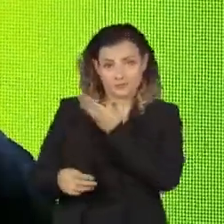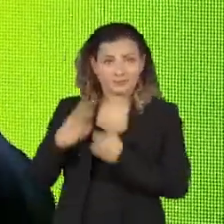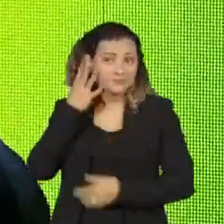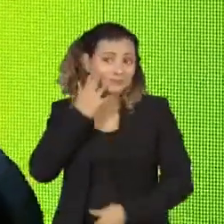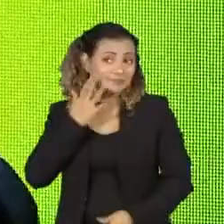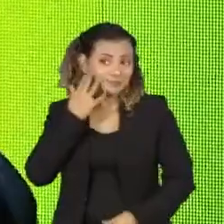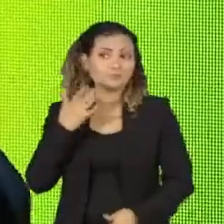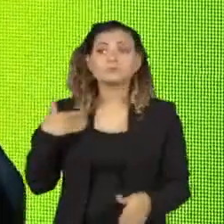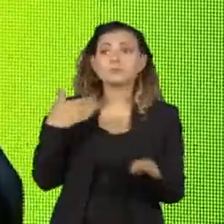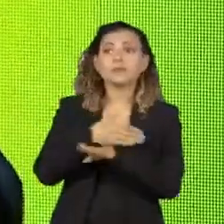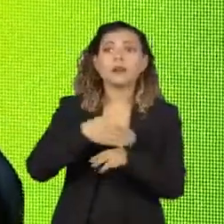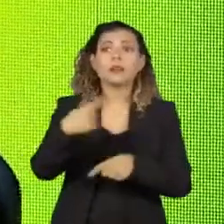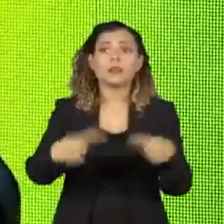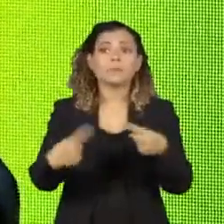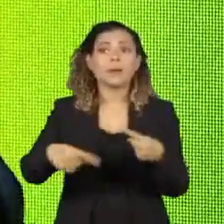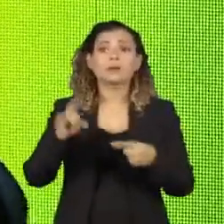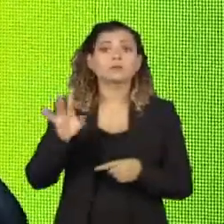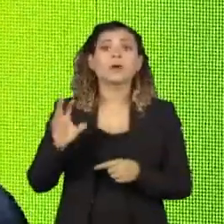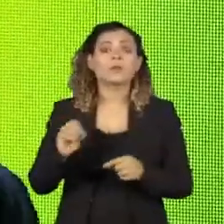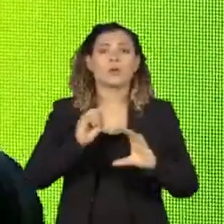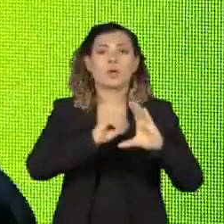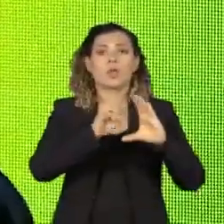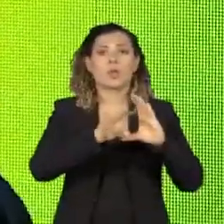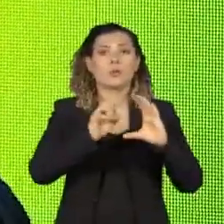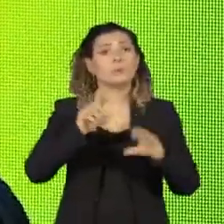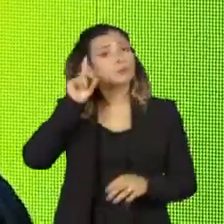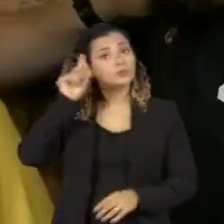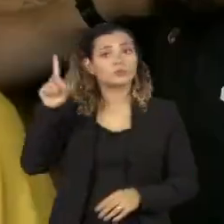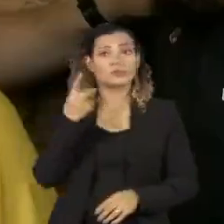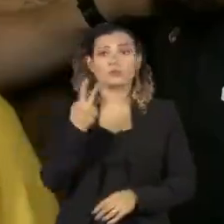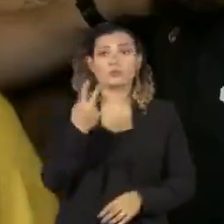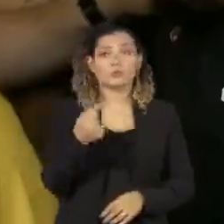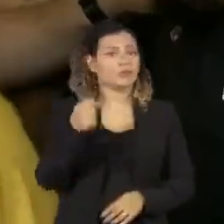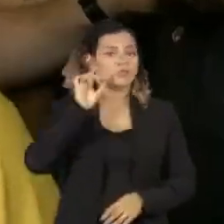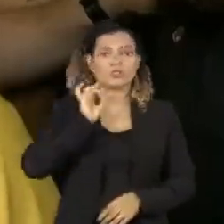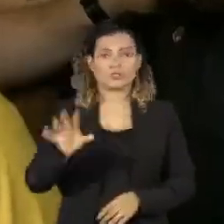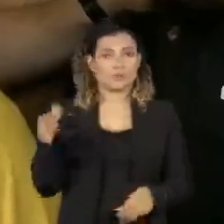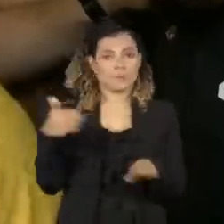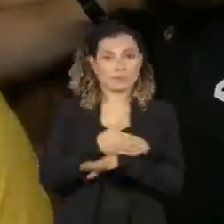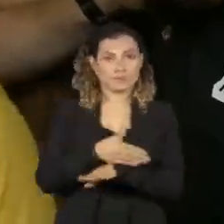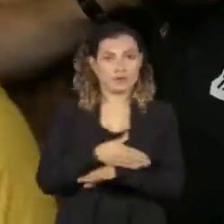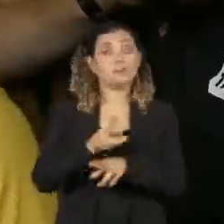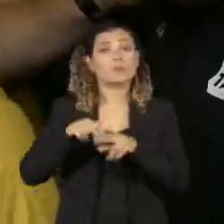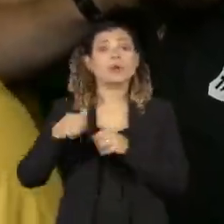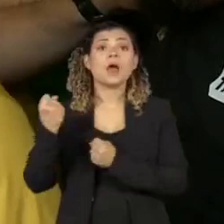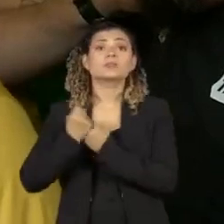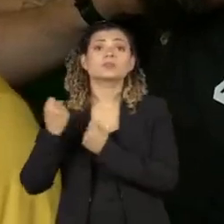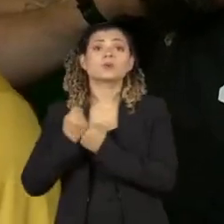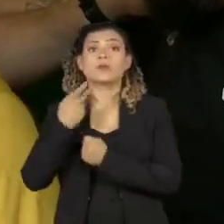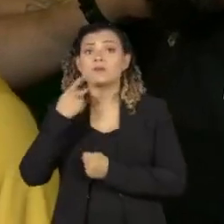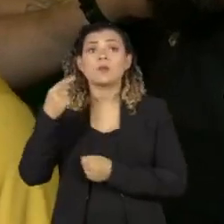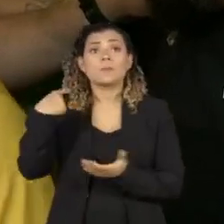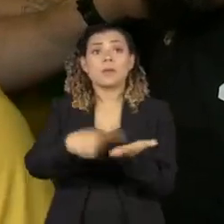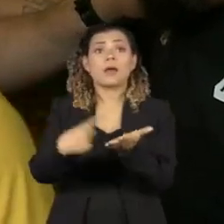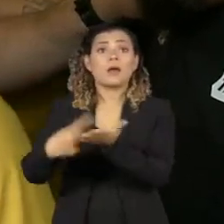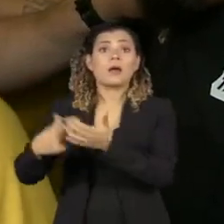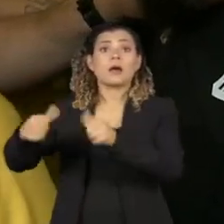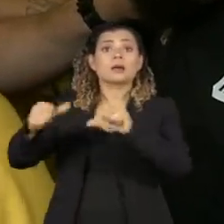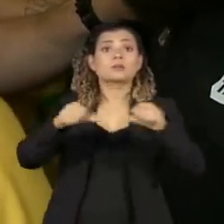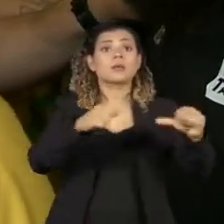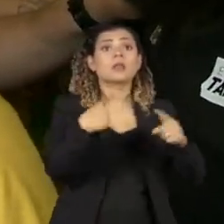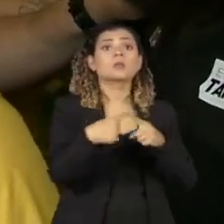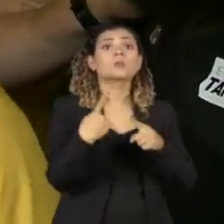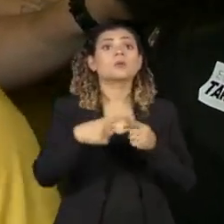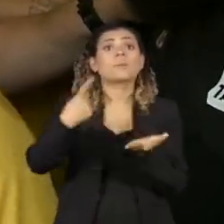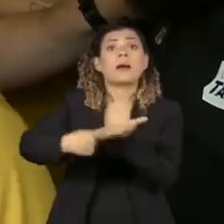apenas do debate realizado pela Rede Globo no próximo dia 27 a assessoria do candidato informou que os debates foram cancelados